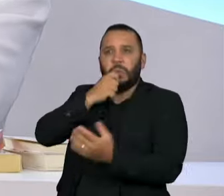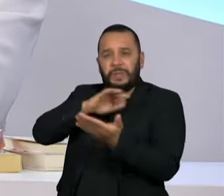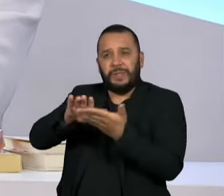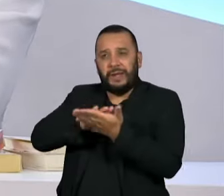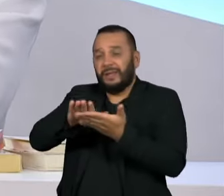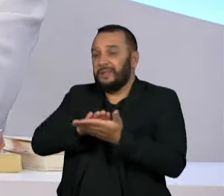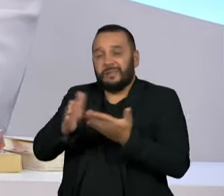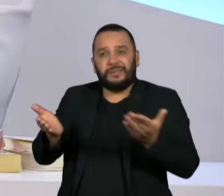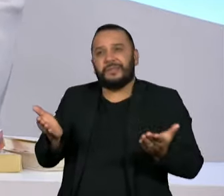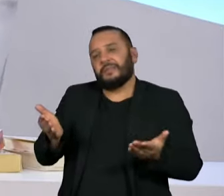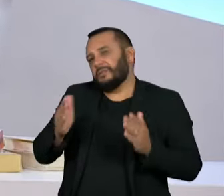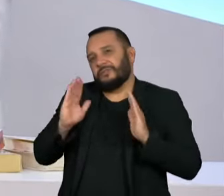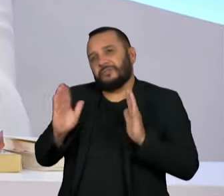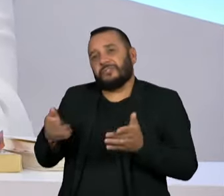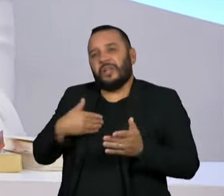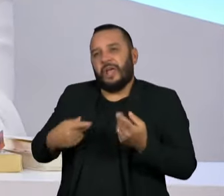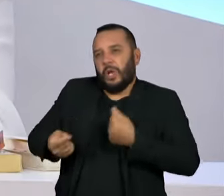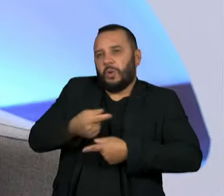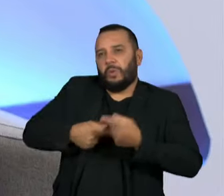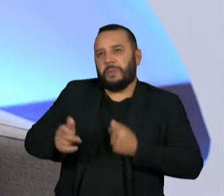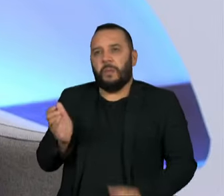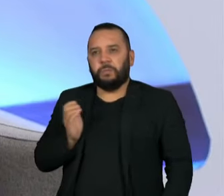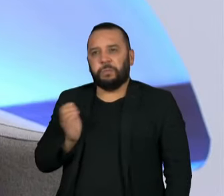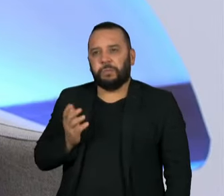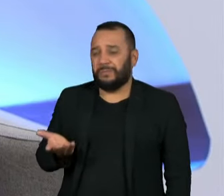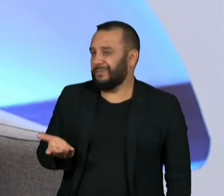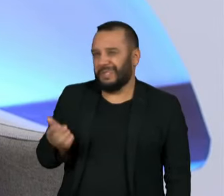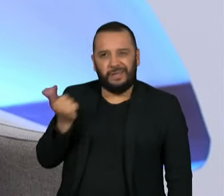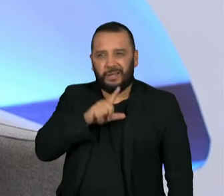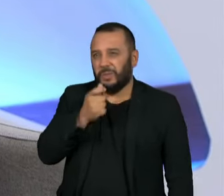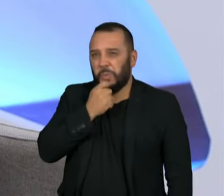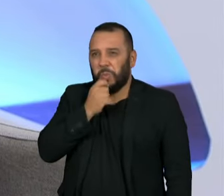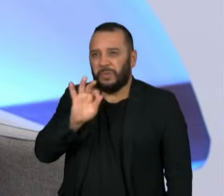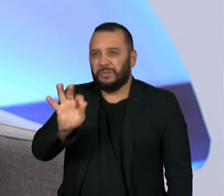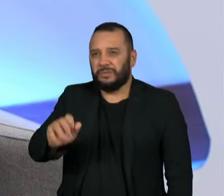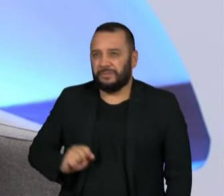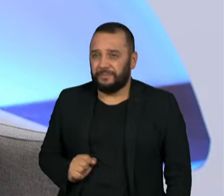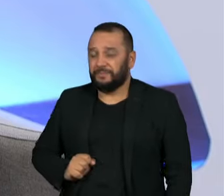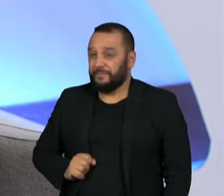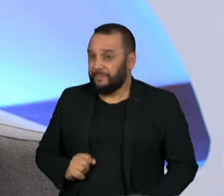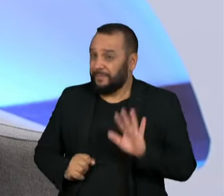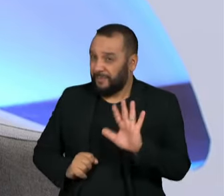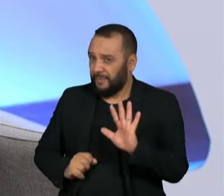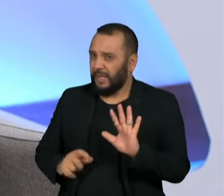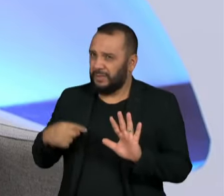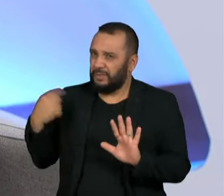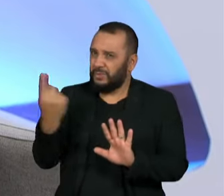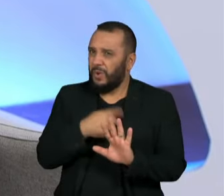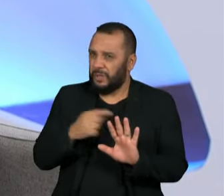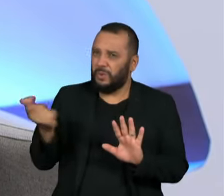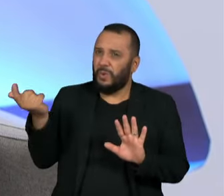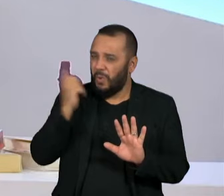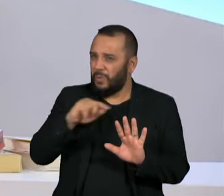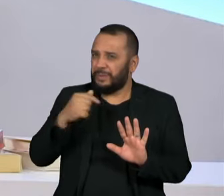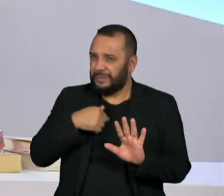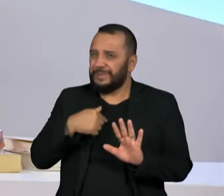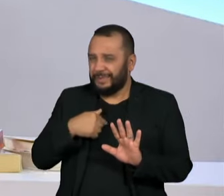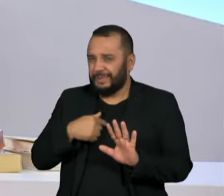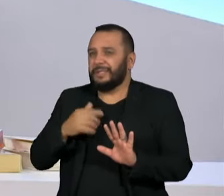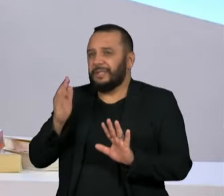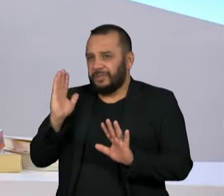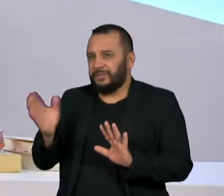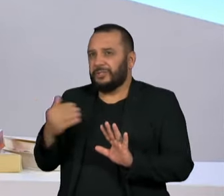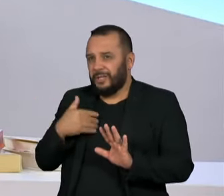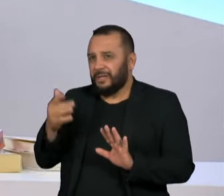no topo da pirâmide econômica. Mas talvez, para a gente conseguir chegar nessas pessoas